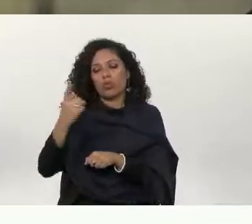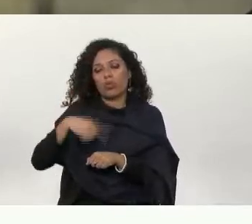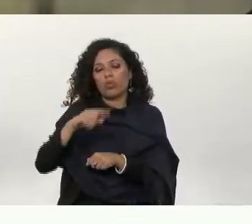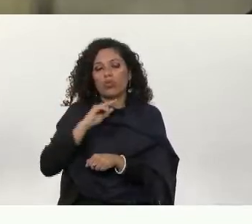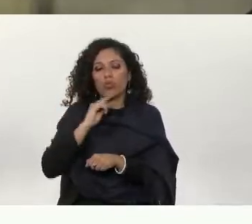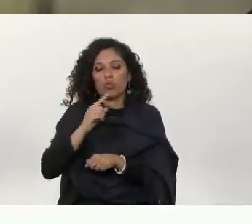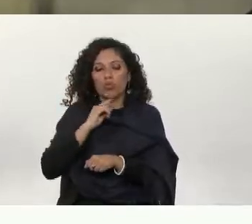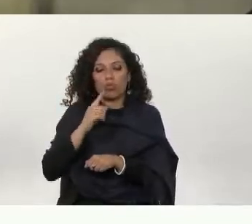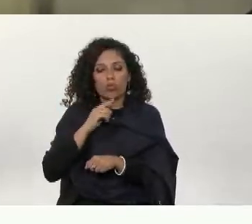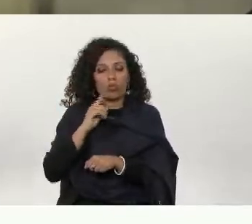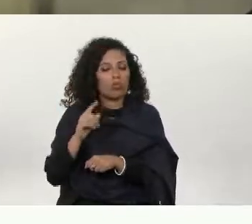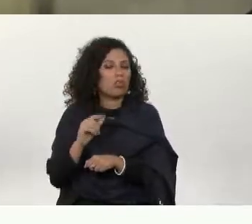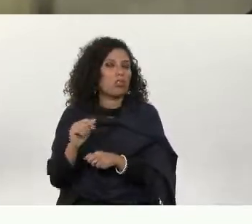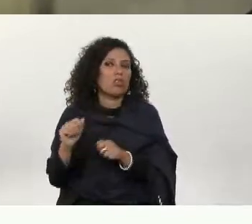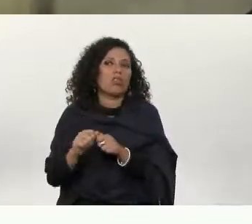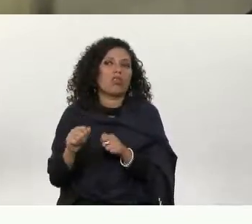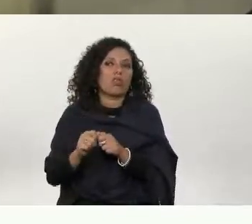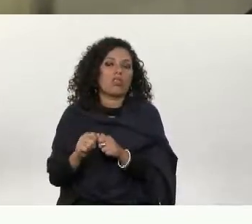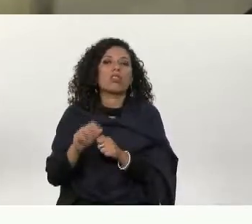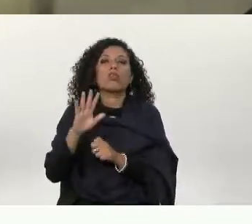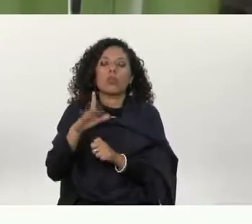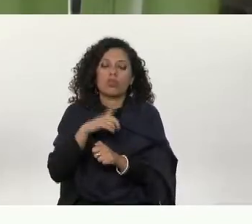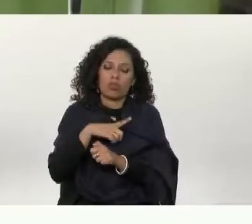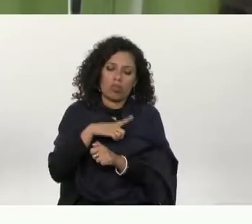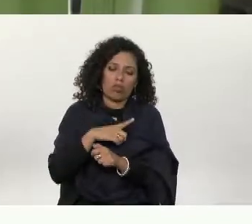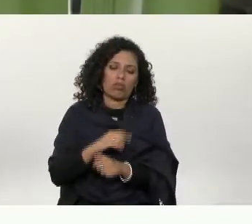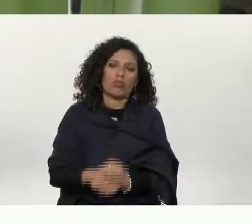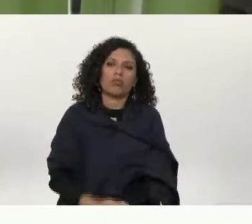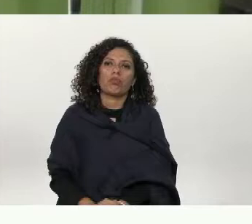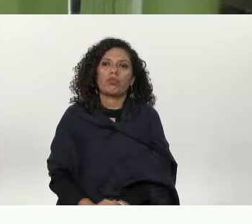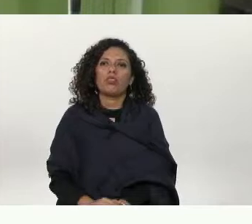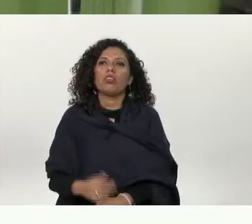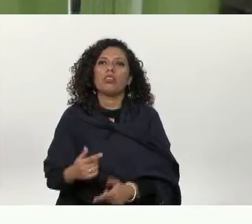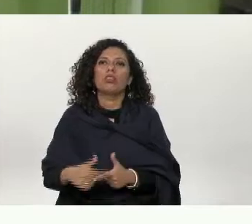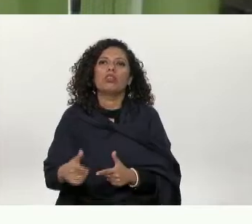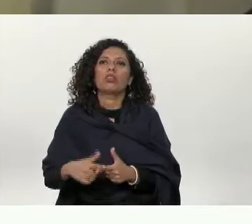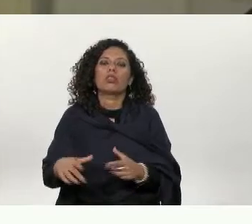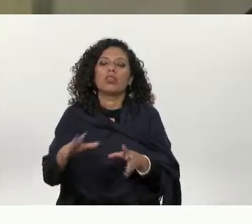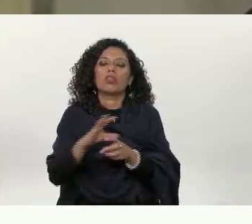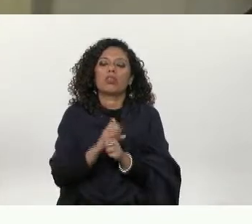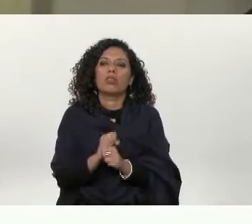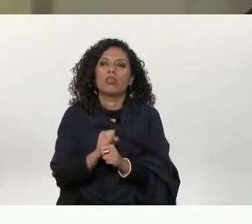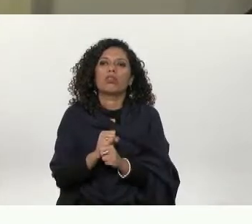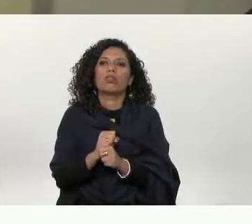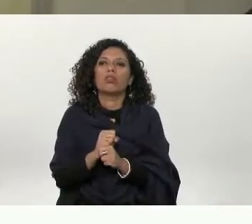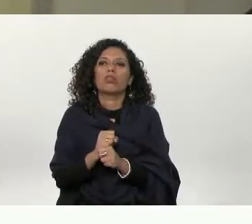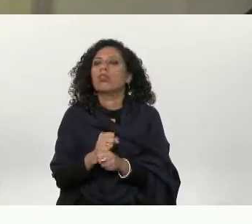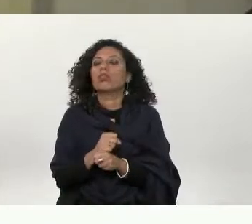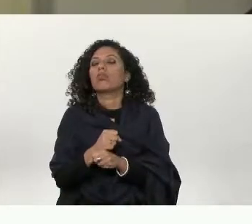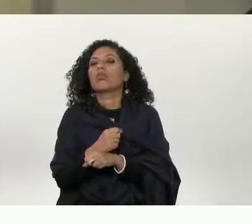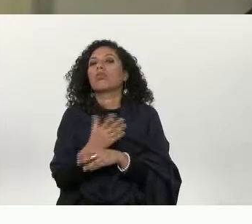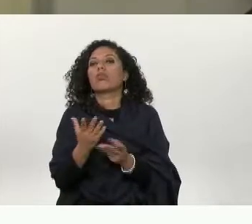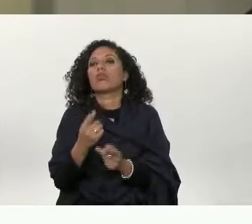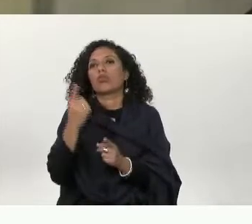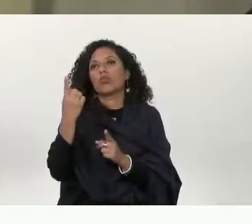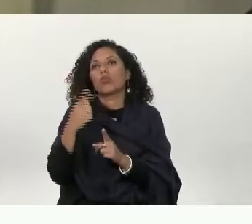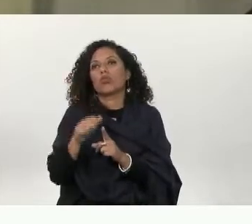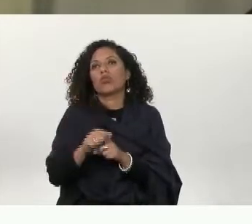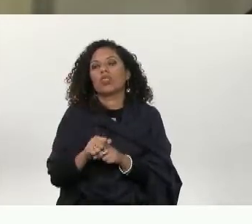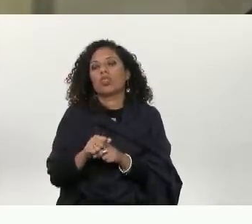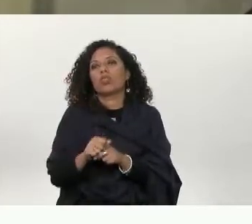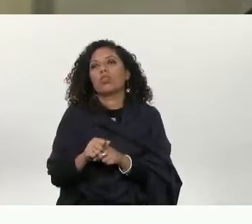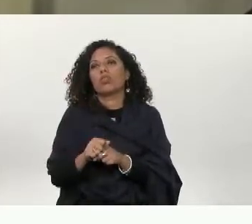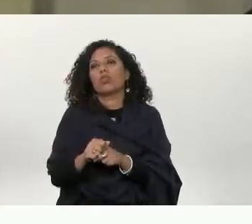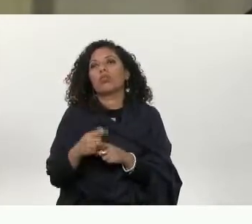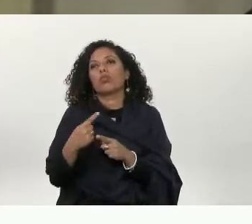fazer cardiotocografia, mas o aparelho existe. E esse problema perdurou por quanto tempo? Perdurou por um mês, creio, porque